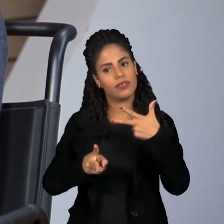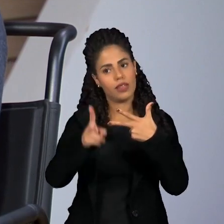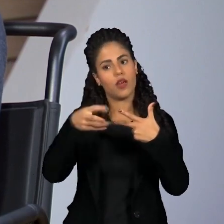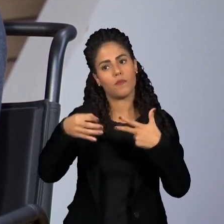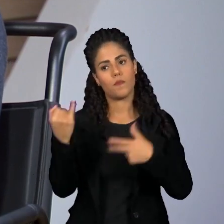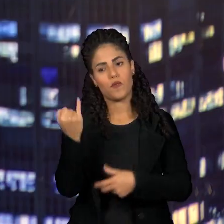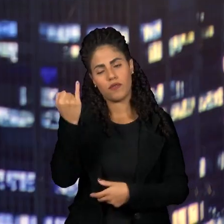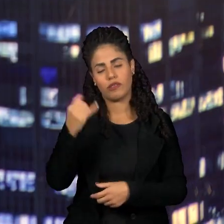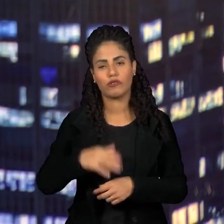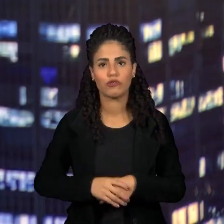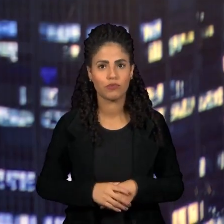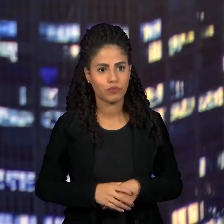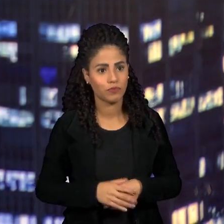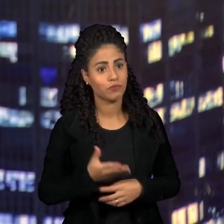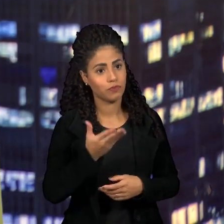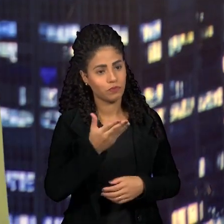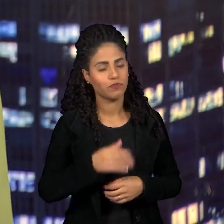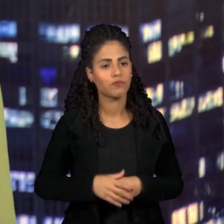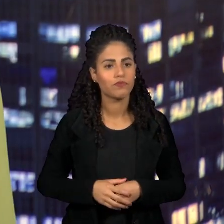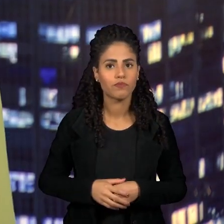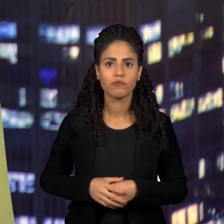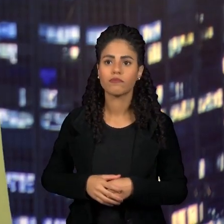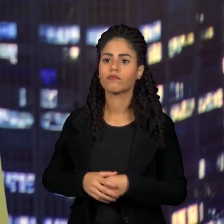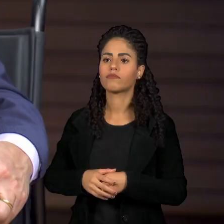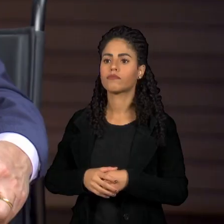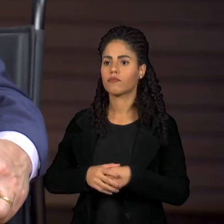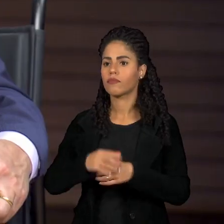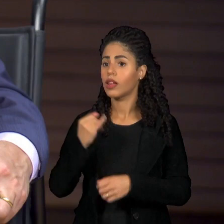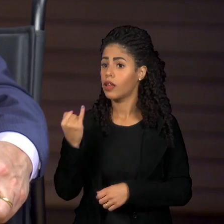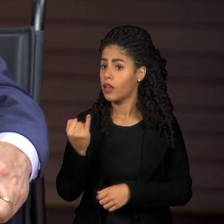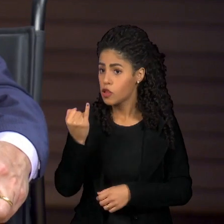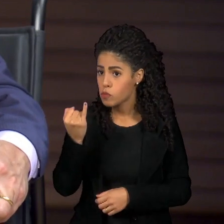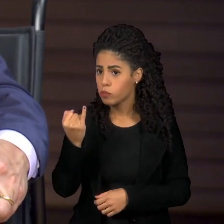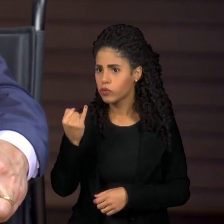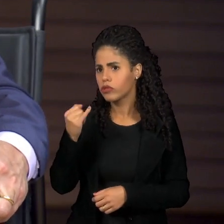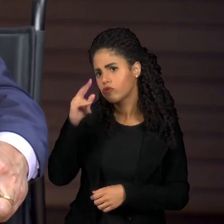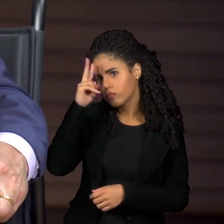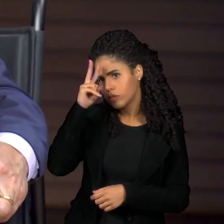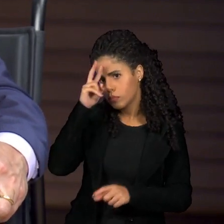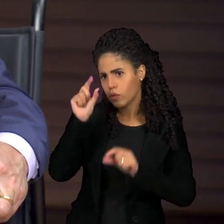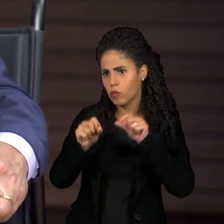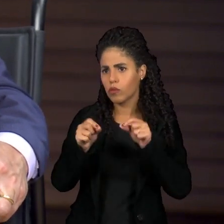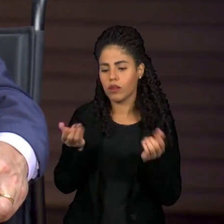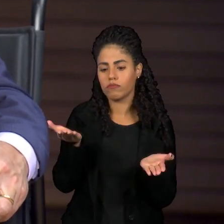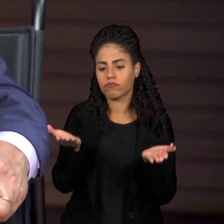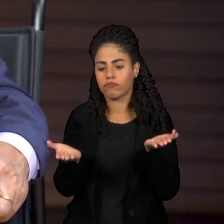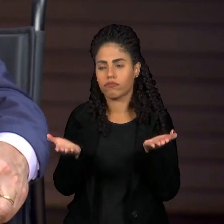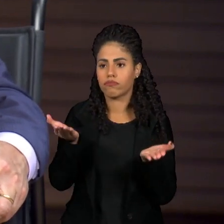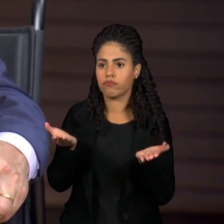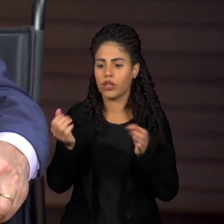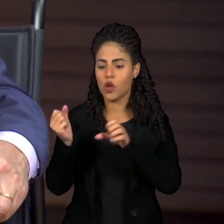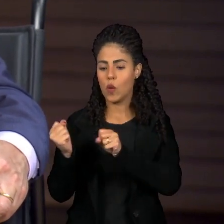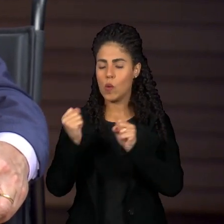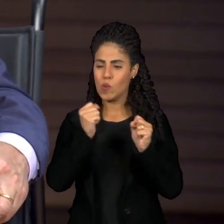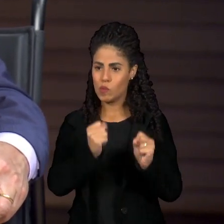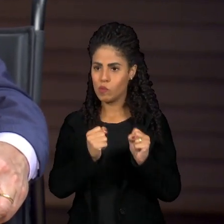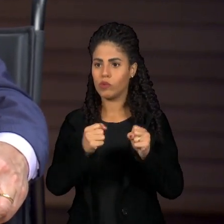mais. Rafael. Eu acho que aqui é inevitável a gente pensar um pouco o equilíbrio entre os poderes, né? Acho que o tal